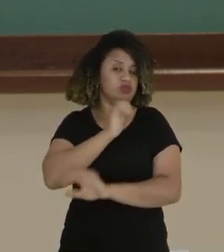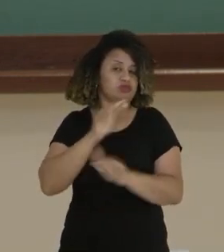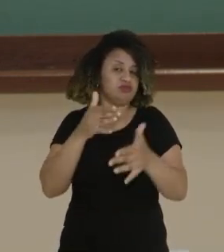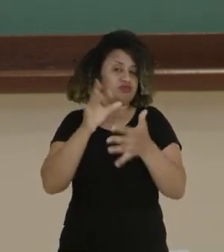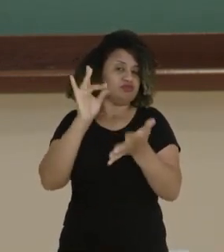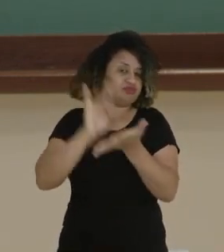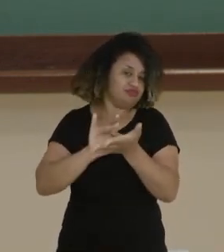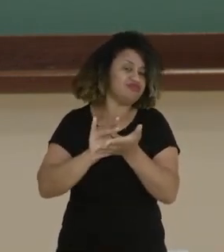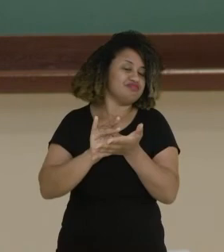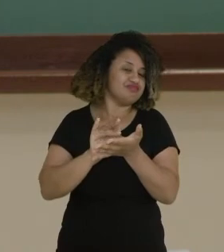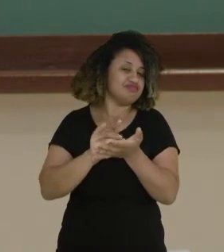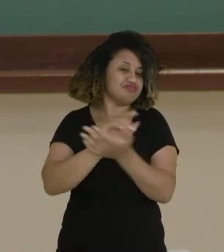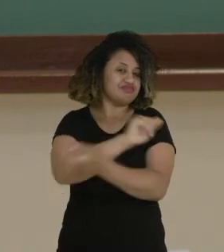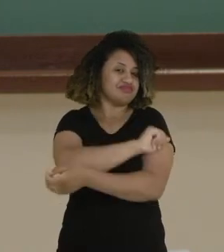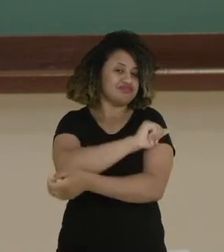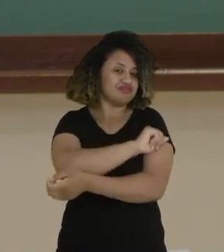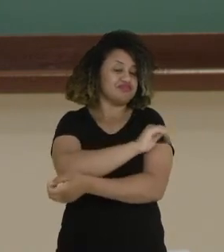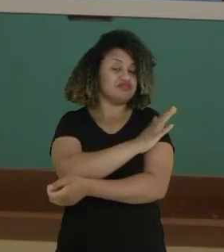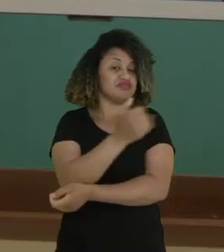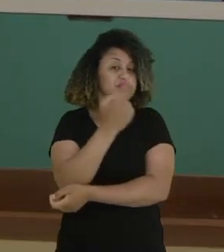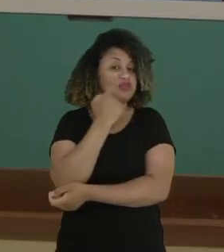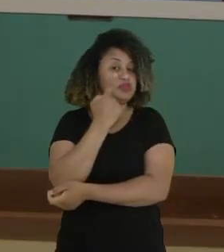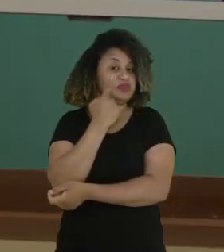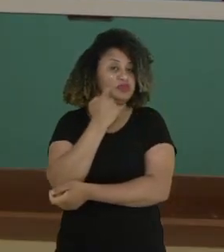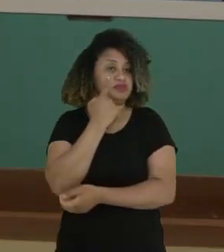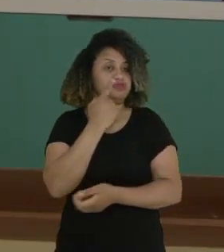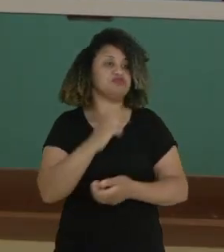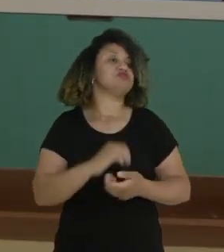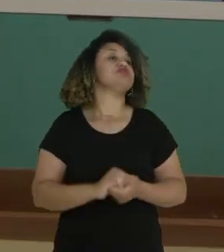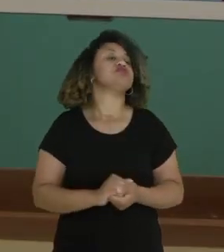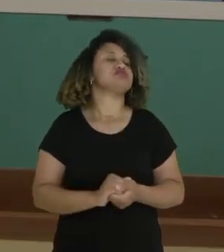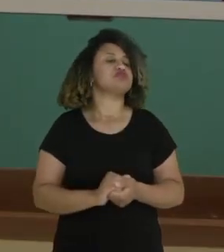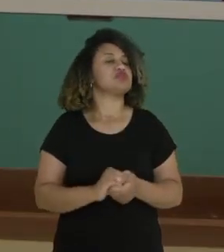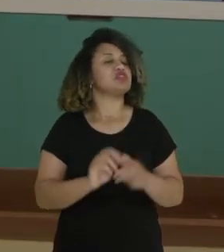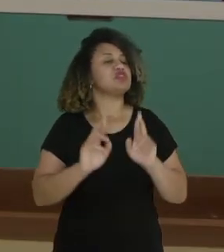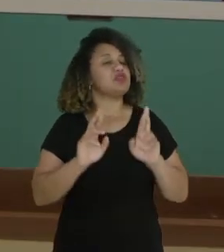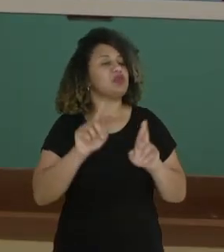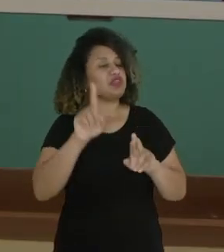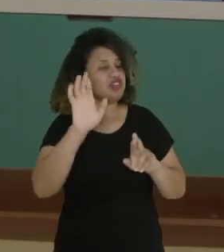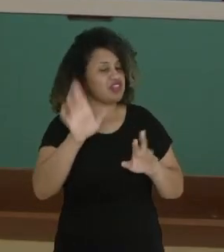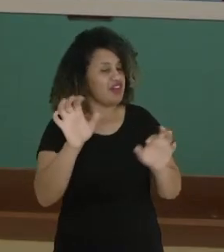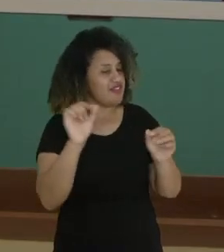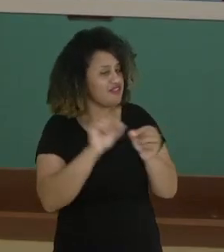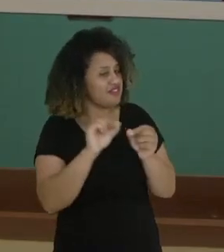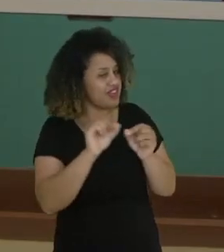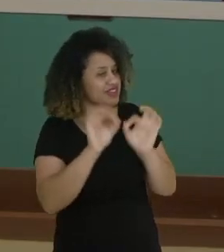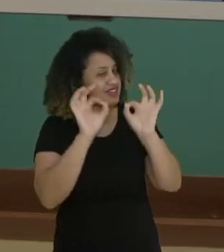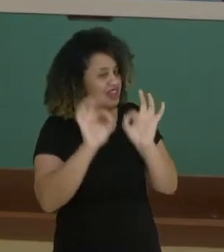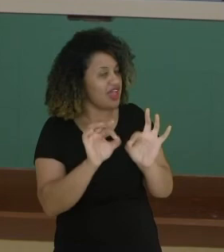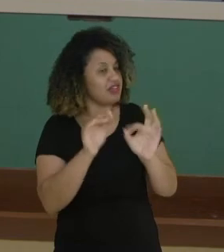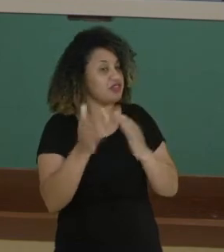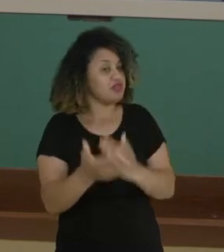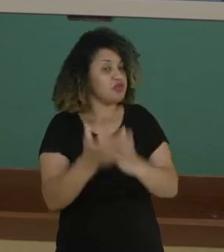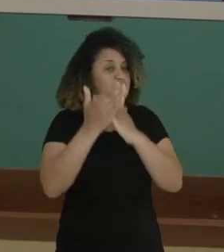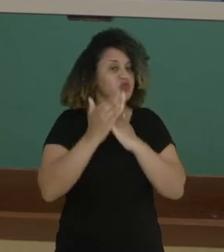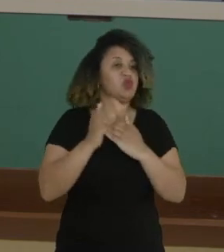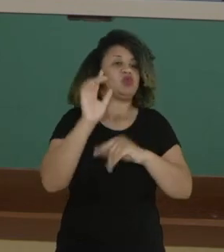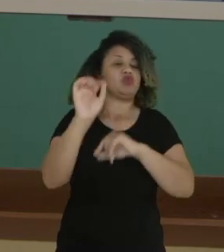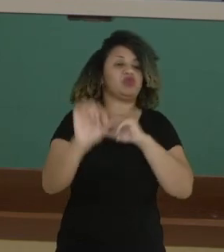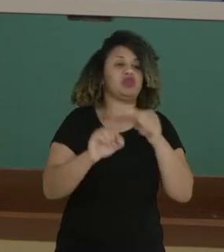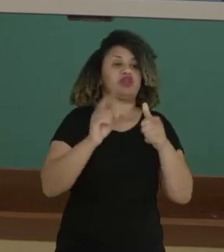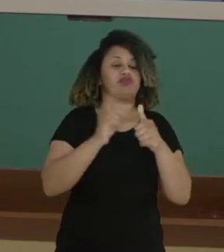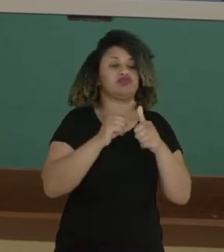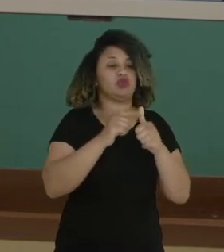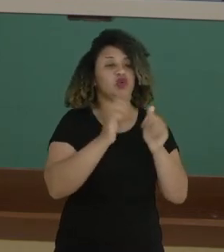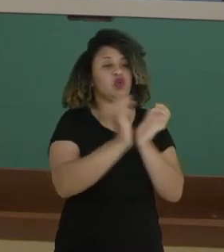de alunos. Então, vamos lá fazer isso. Espero que você já tenha feito a conta. Me ajuda aí. Então, lá,